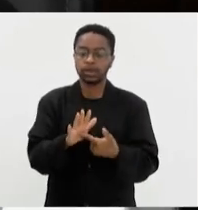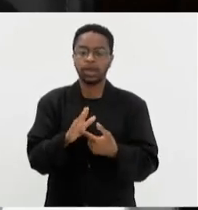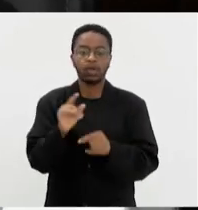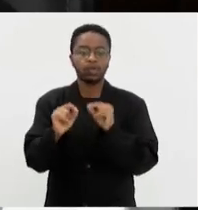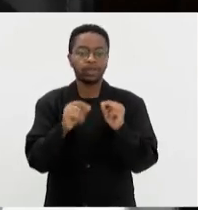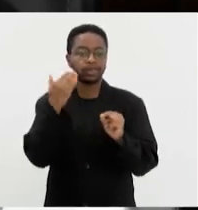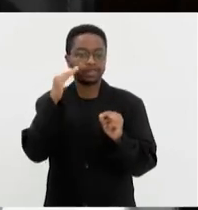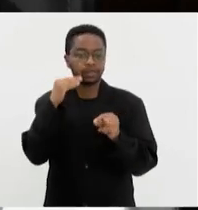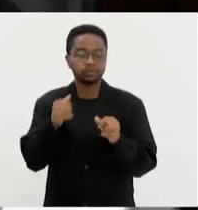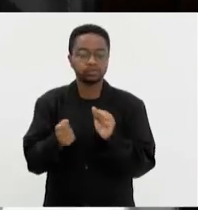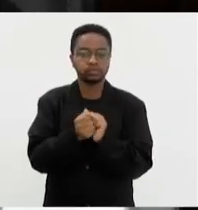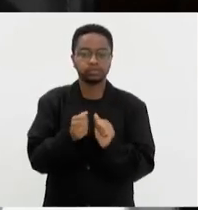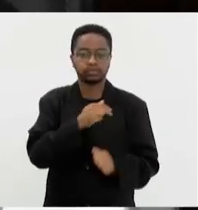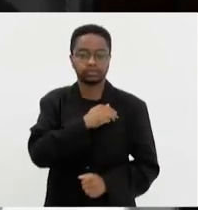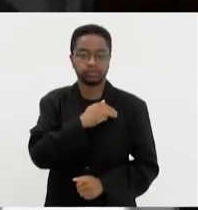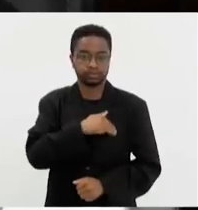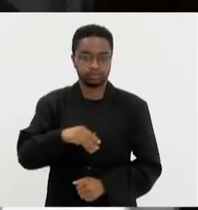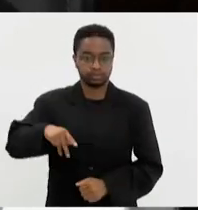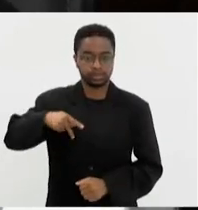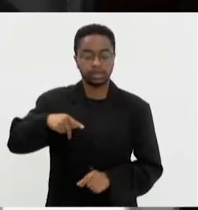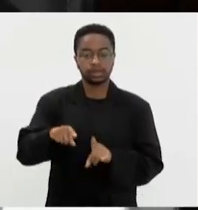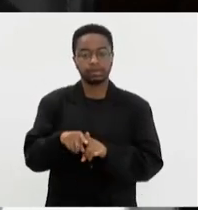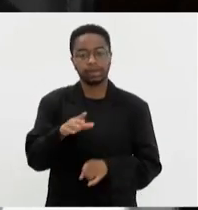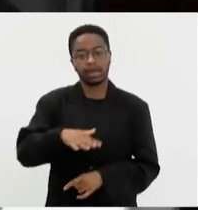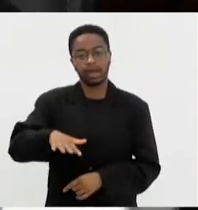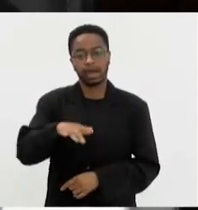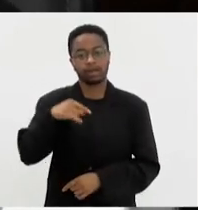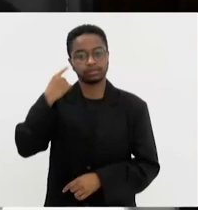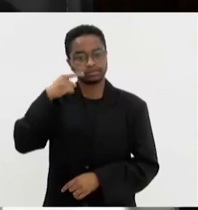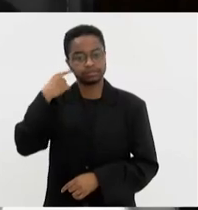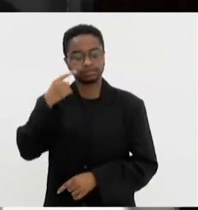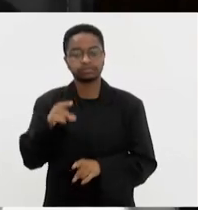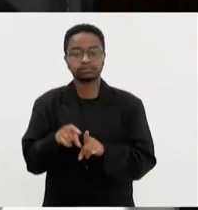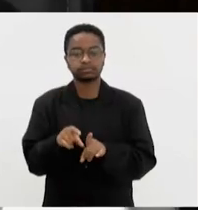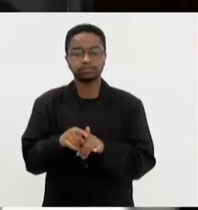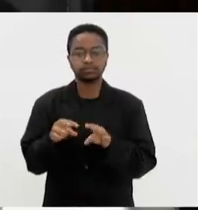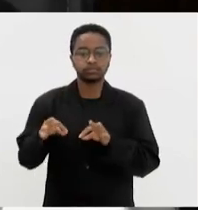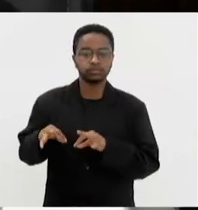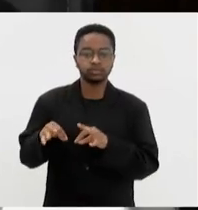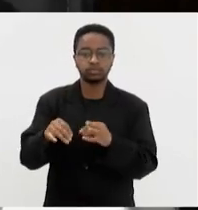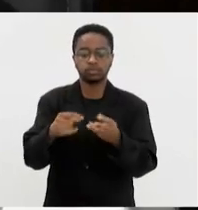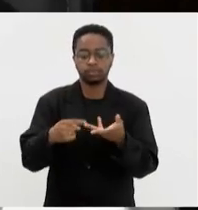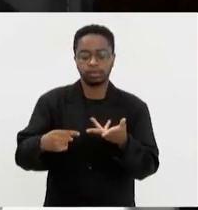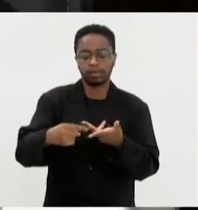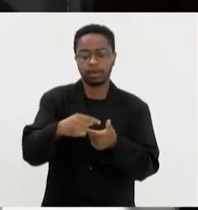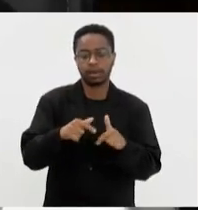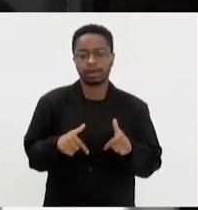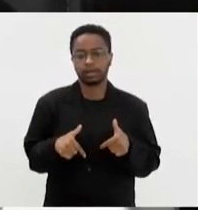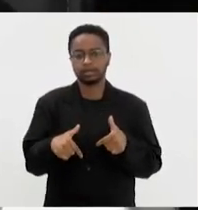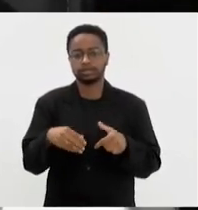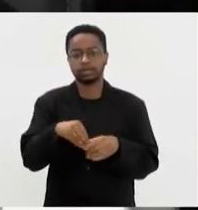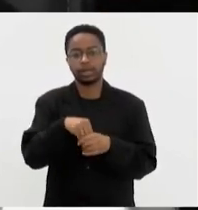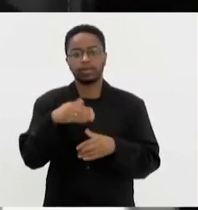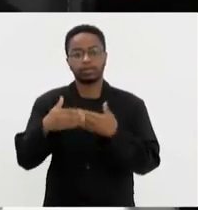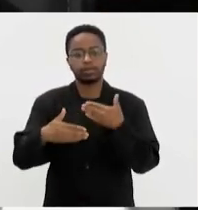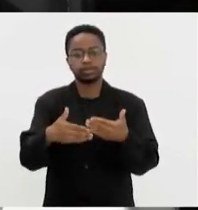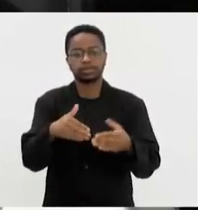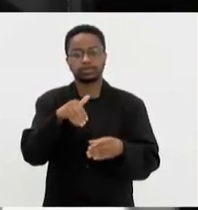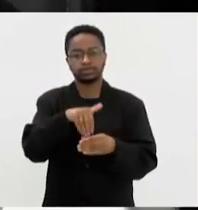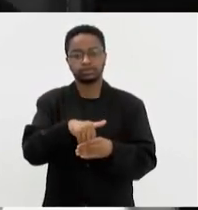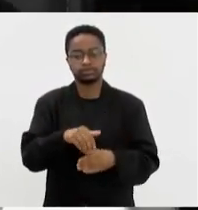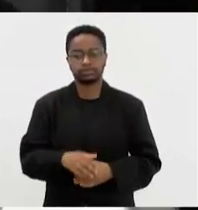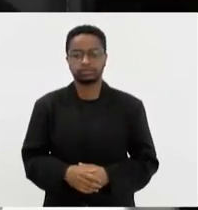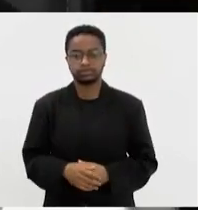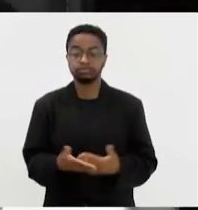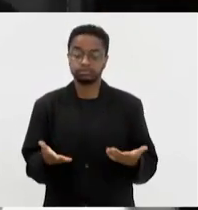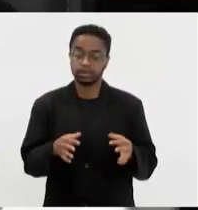ministério público na advocacia eh todos esses atores presentes dentro do processo eleitoral Então é